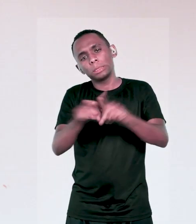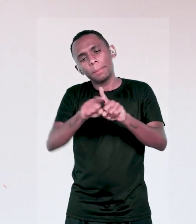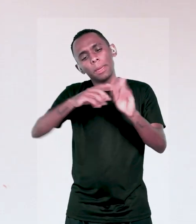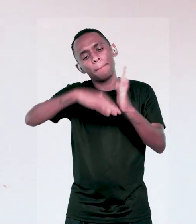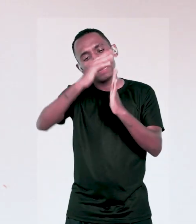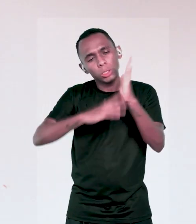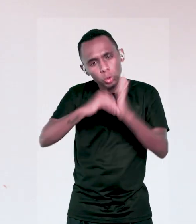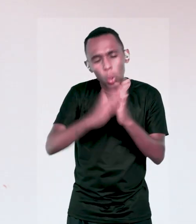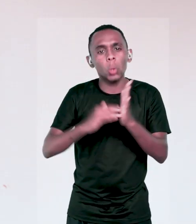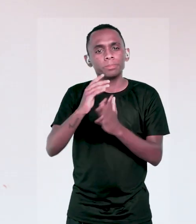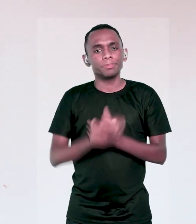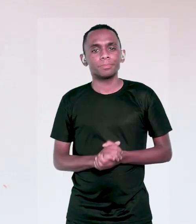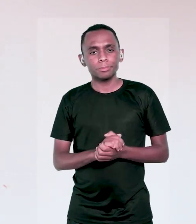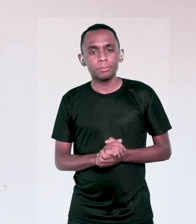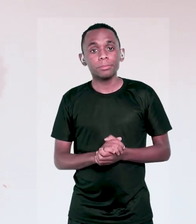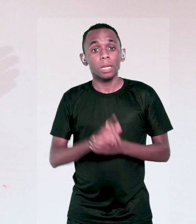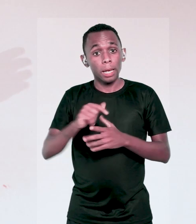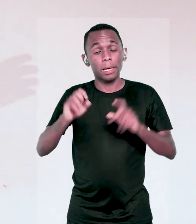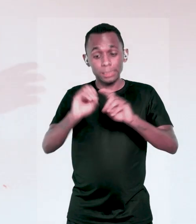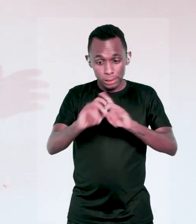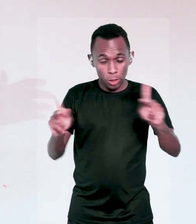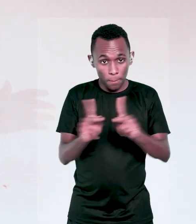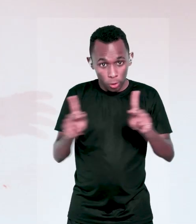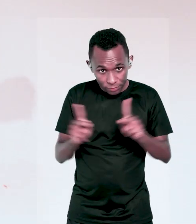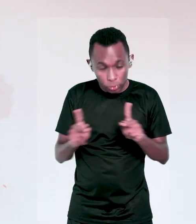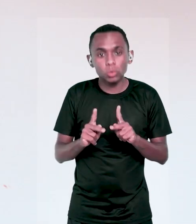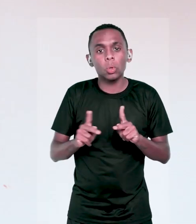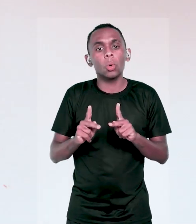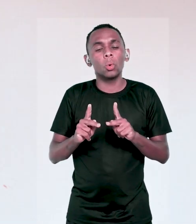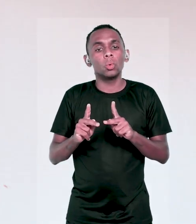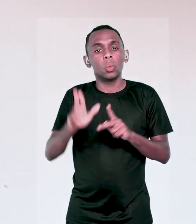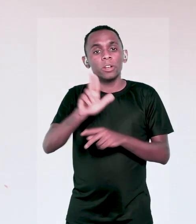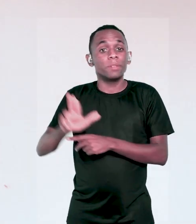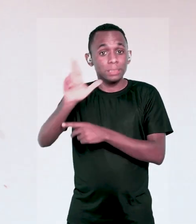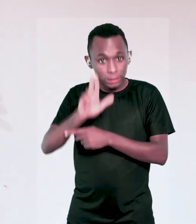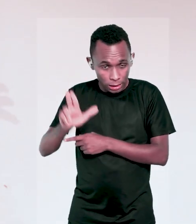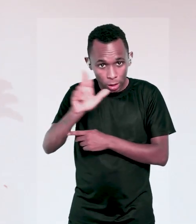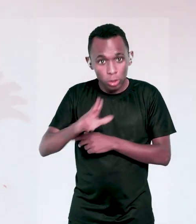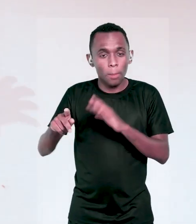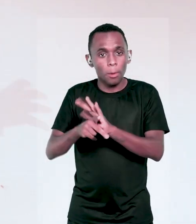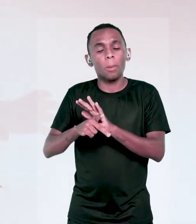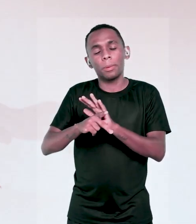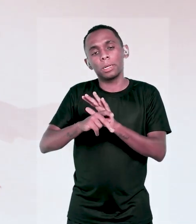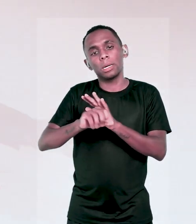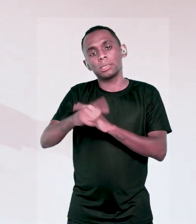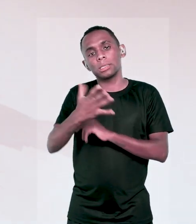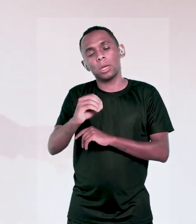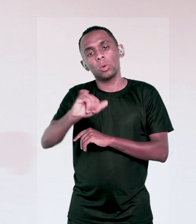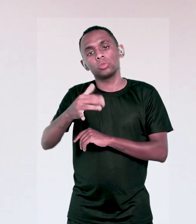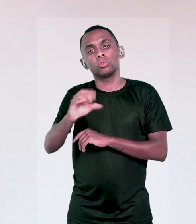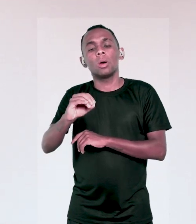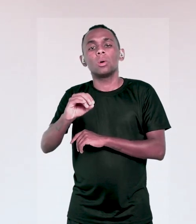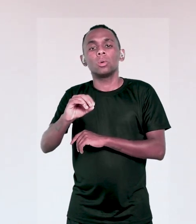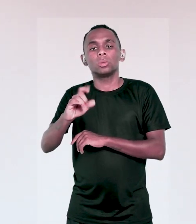São João del Rey. E ele fez essa sequência de fotografias que se adequa muito bem ao tema